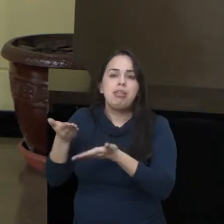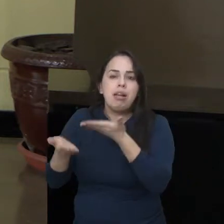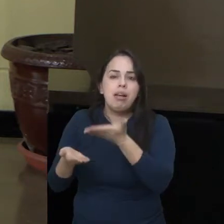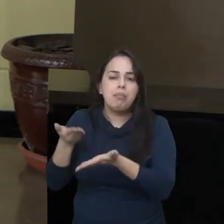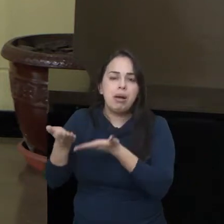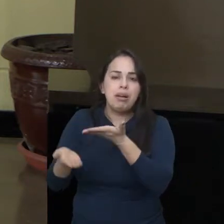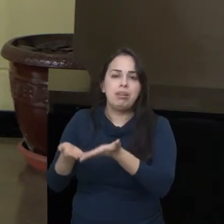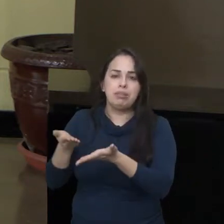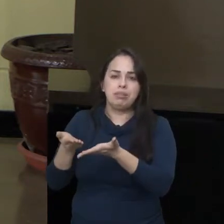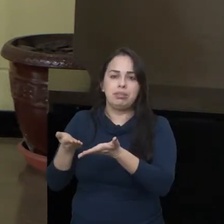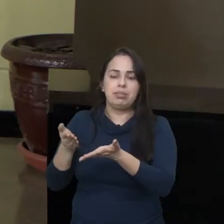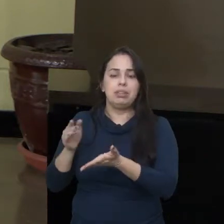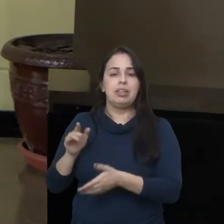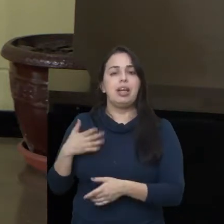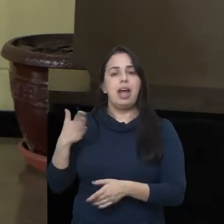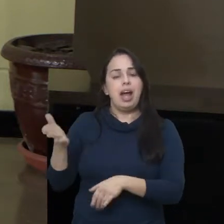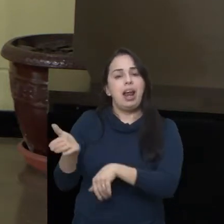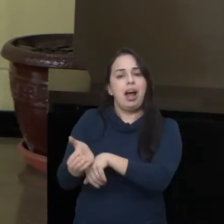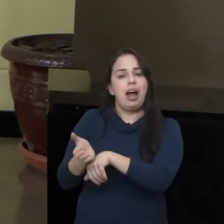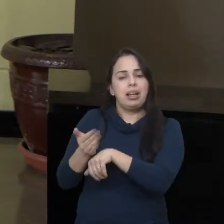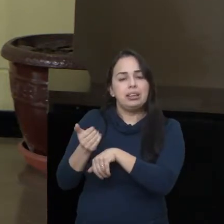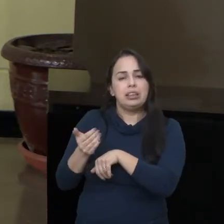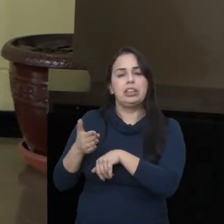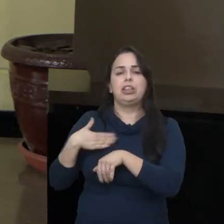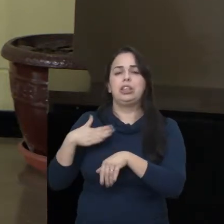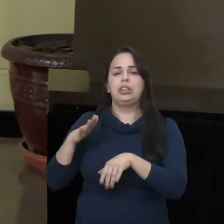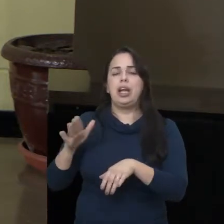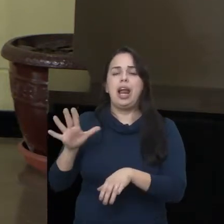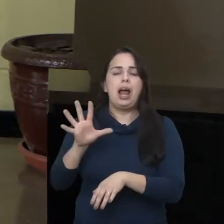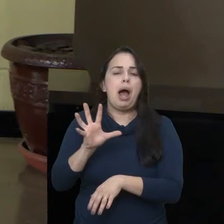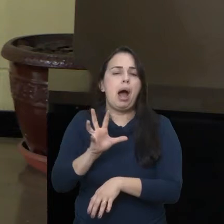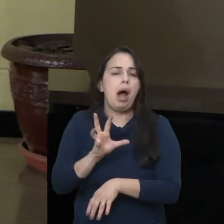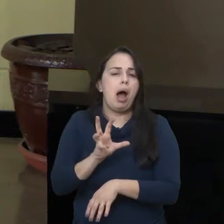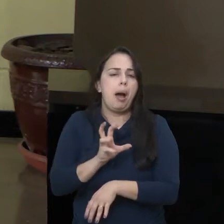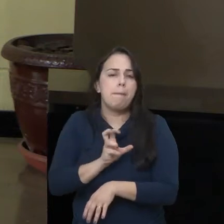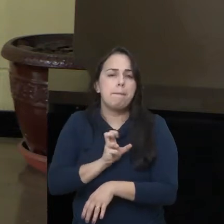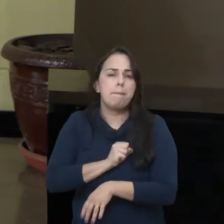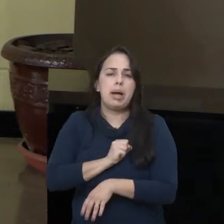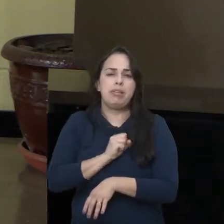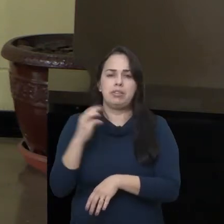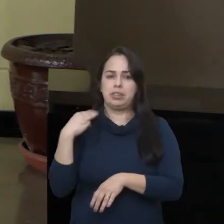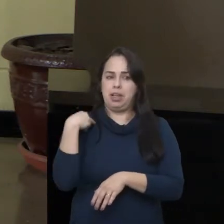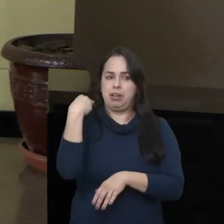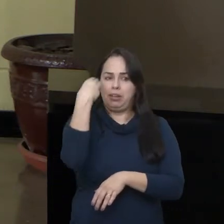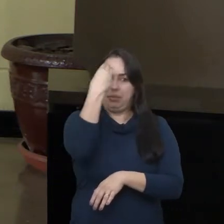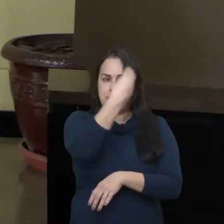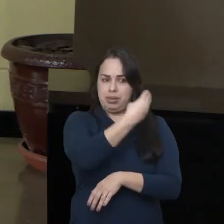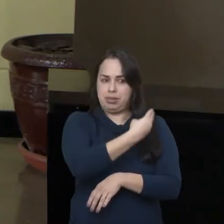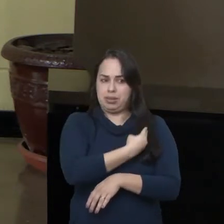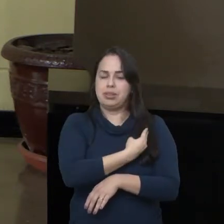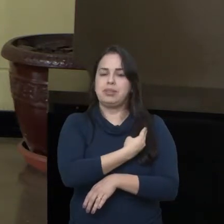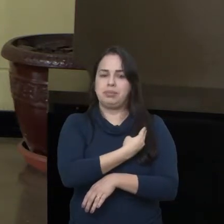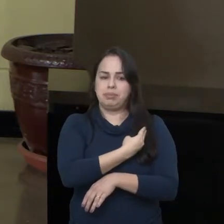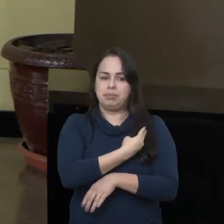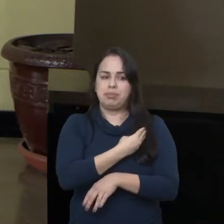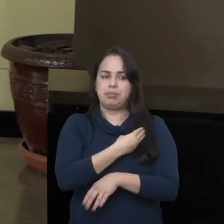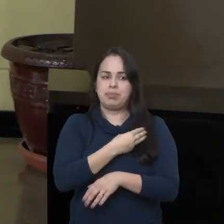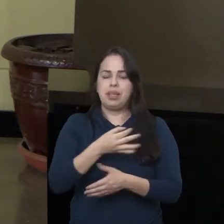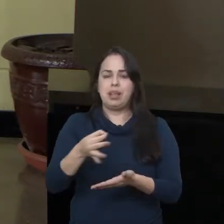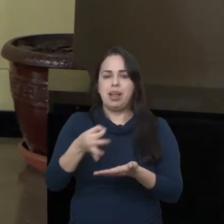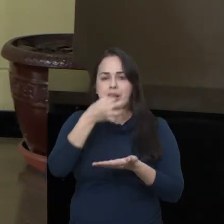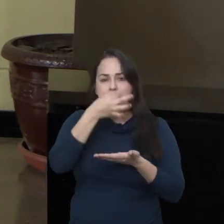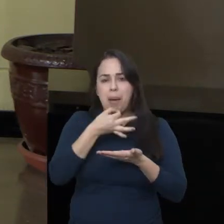tratar. Encontrou esse ambiente. Ela, que era de uma formação cristã, um amor imenso à Nossa Senhora